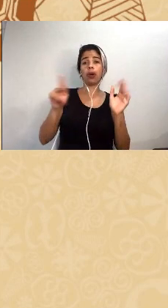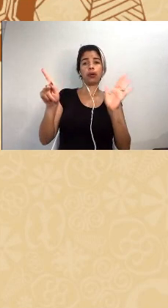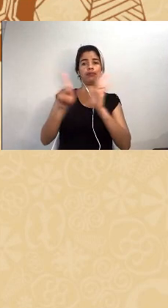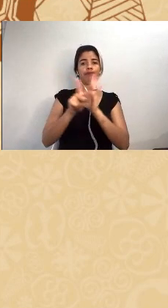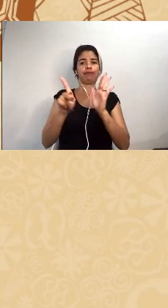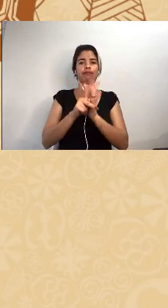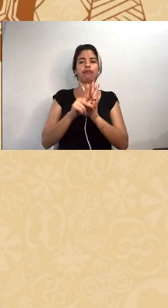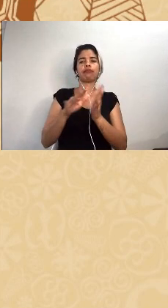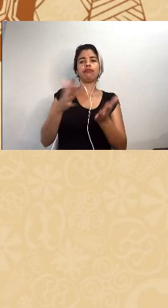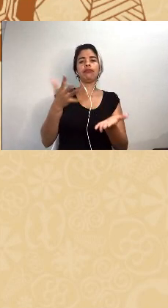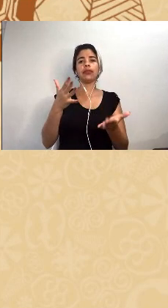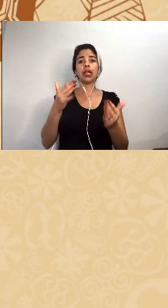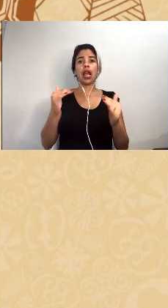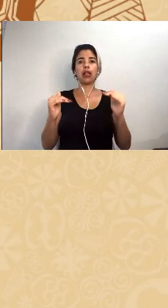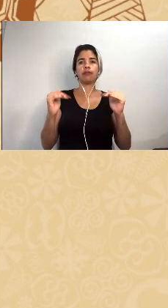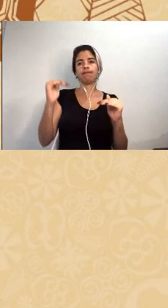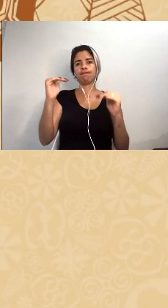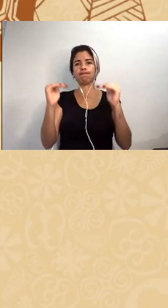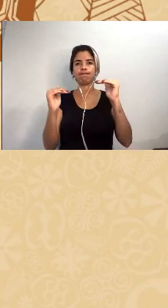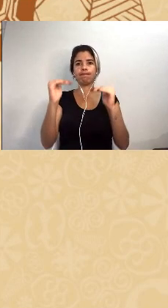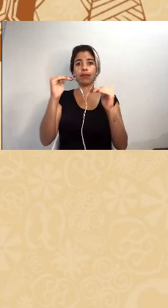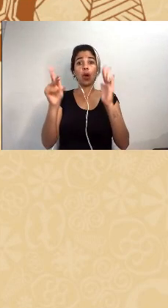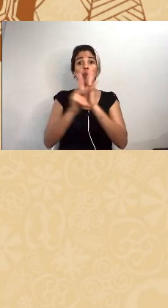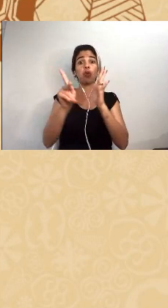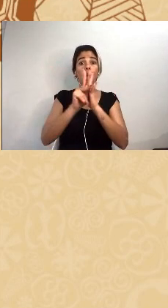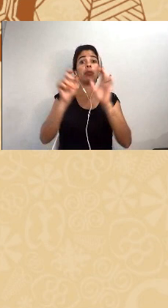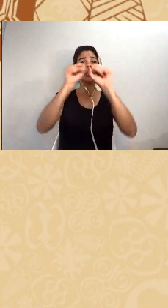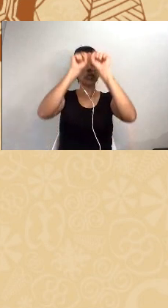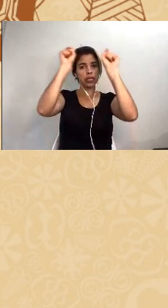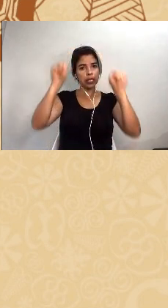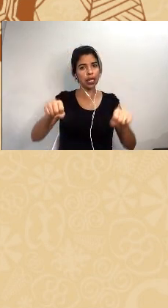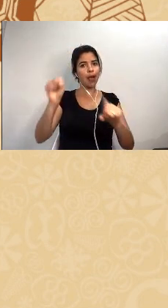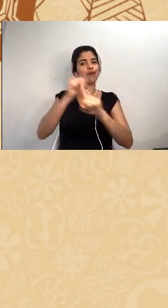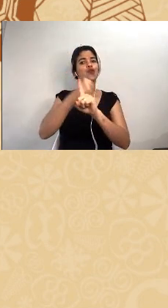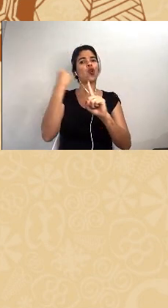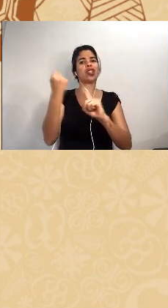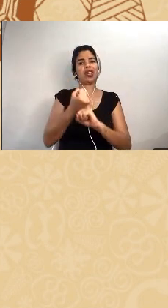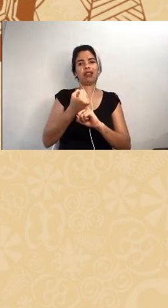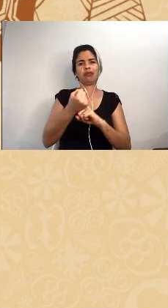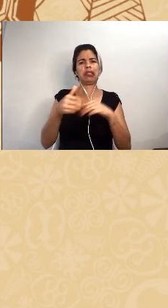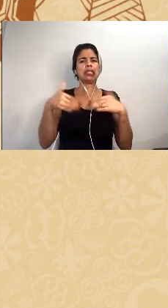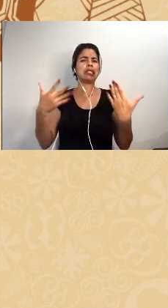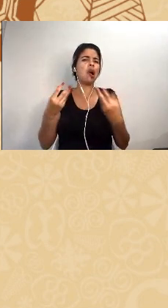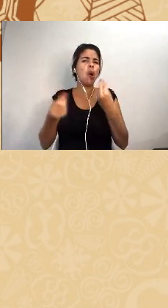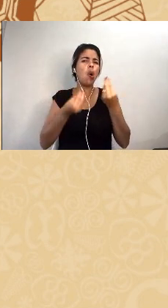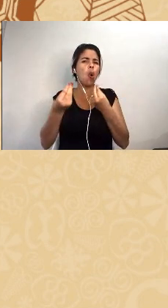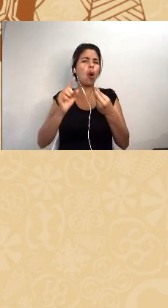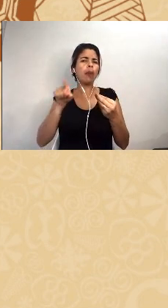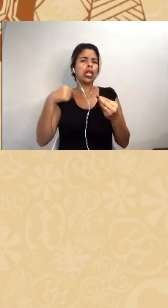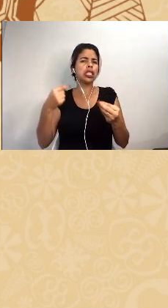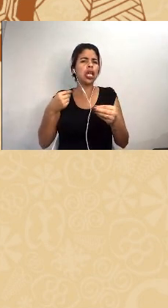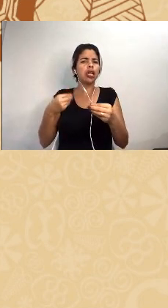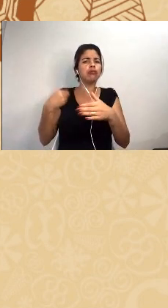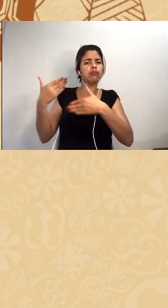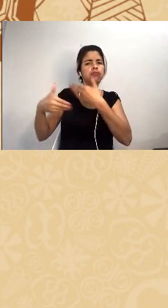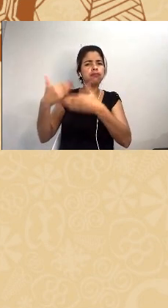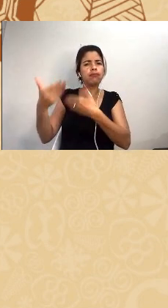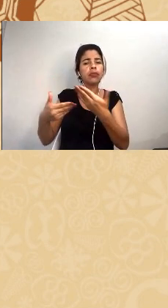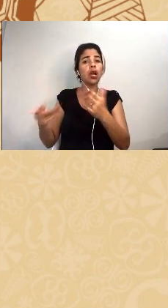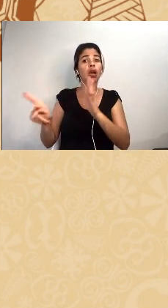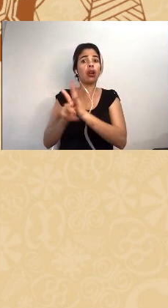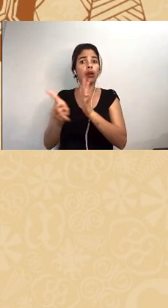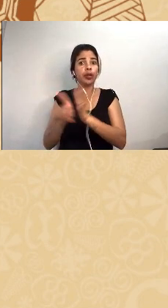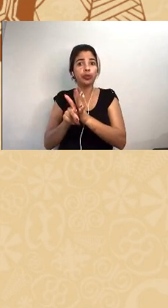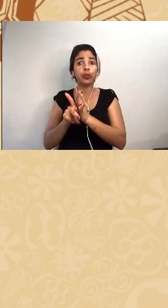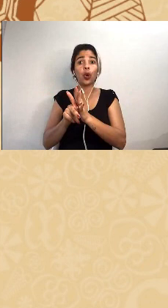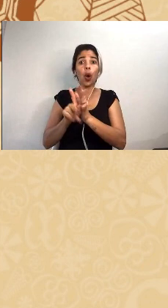relativa estabilidade aos sistemas sociais. Então, a forma com que a gente lida com as organizações